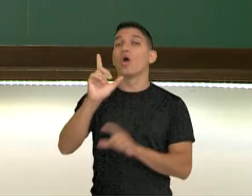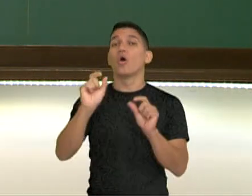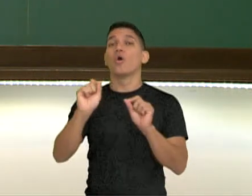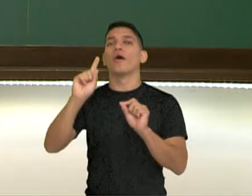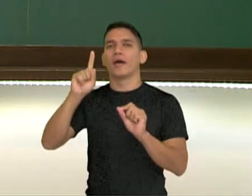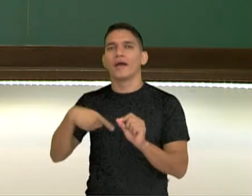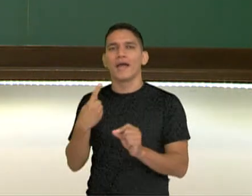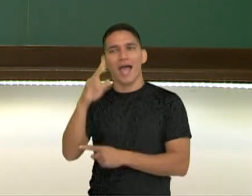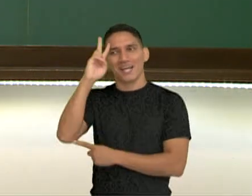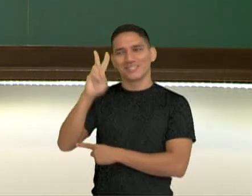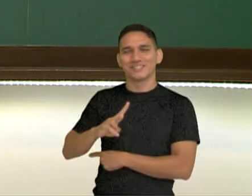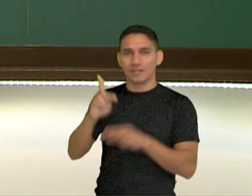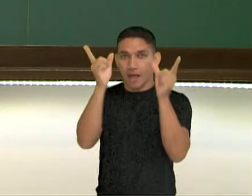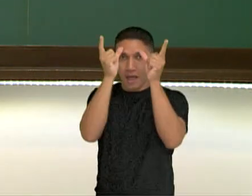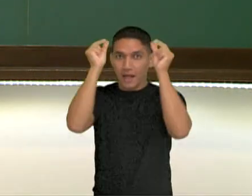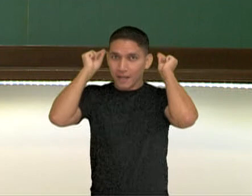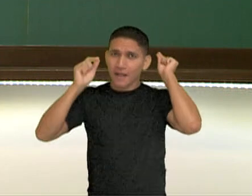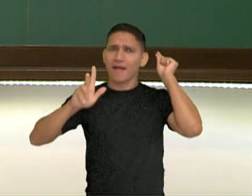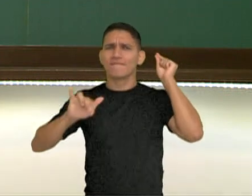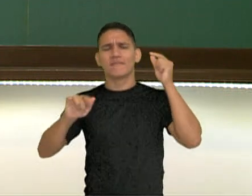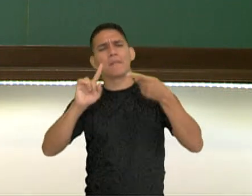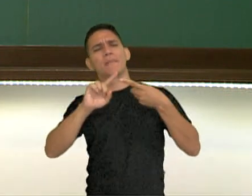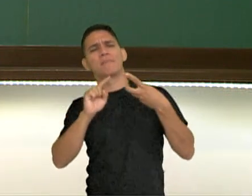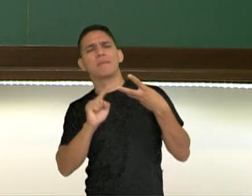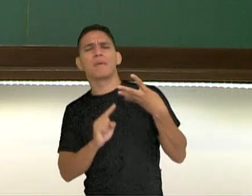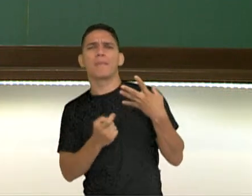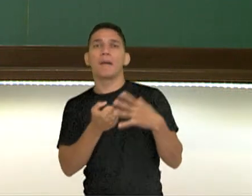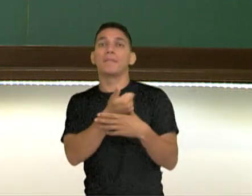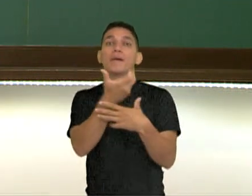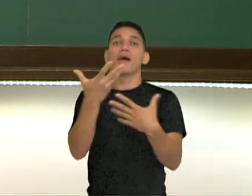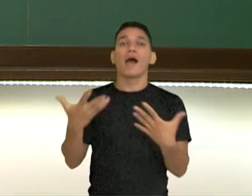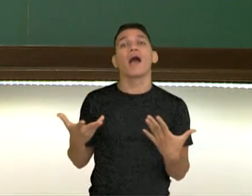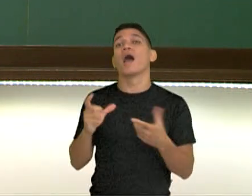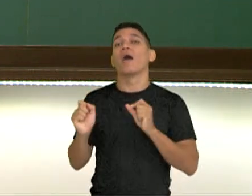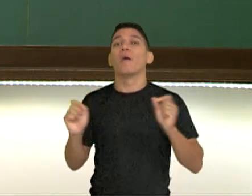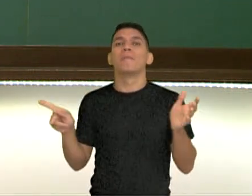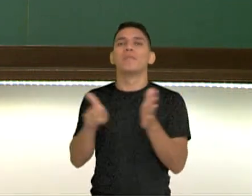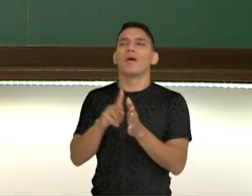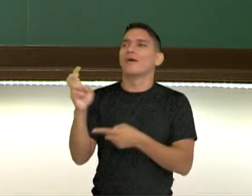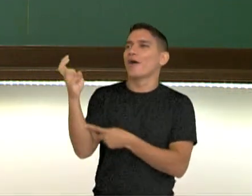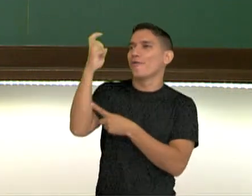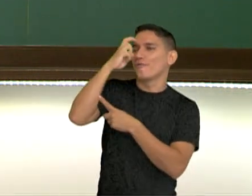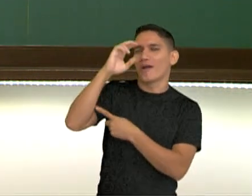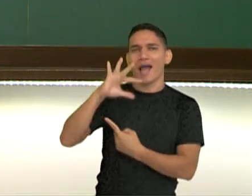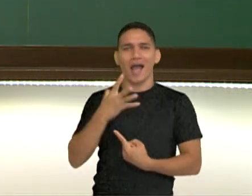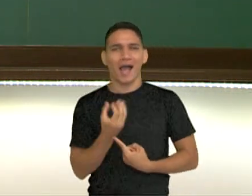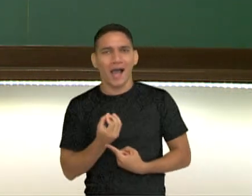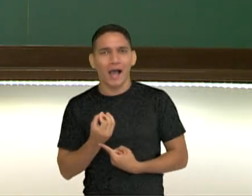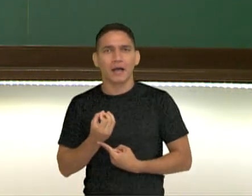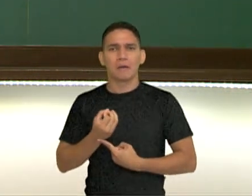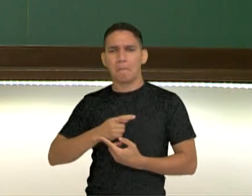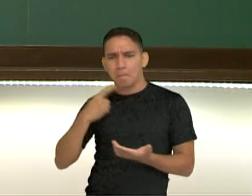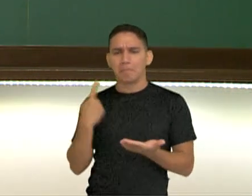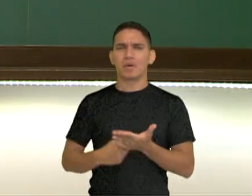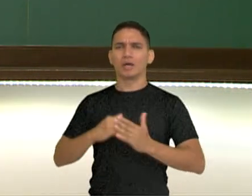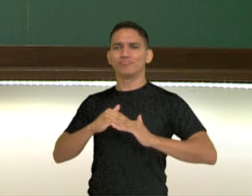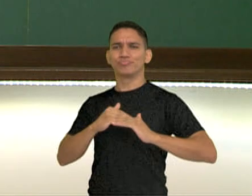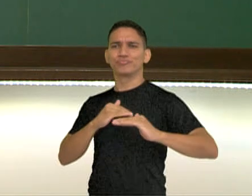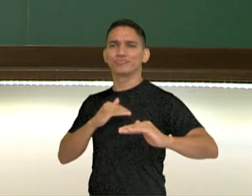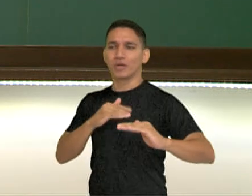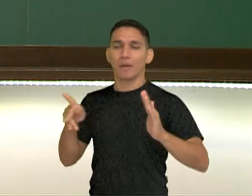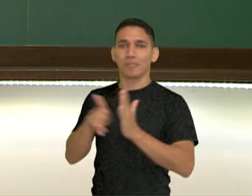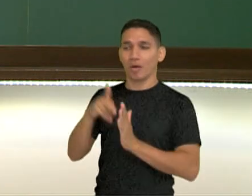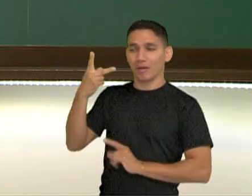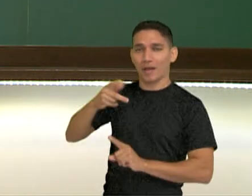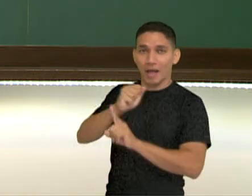história grega e vamos discutir muitos dos aspectos da cultura, da arte, dos padrões estabelecidos por essa sociedade que